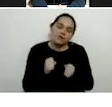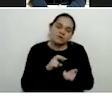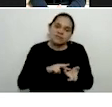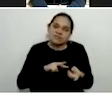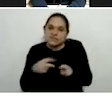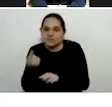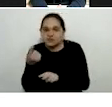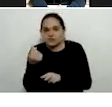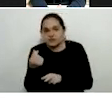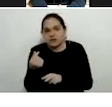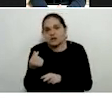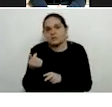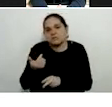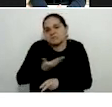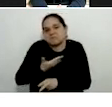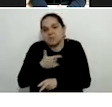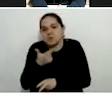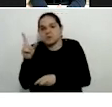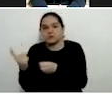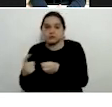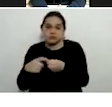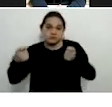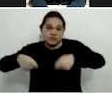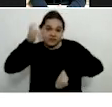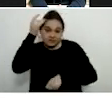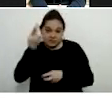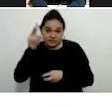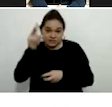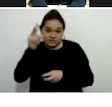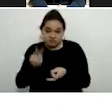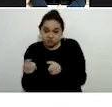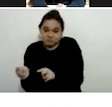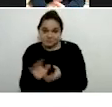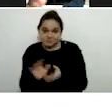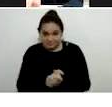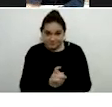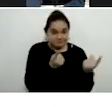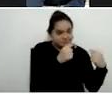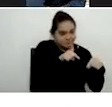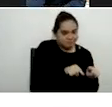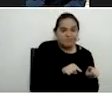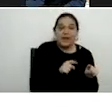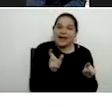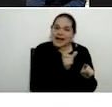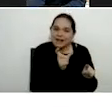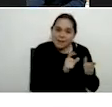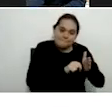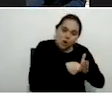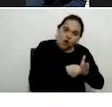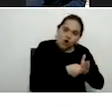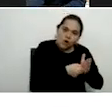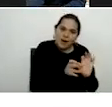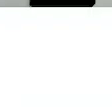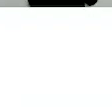para outro associado. As duas funções básicas de desbloqueio e bloqueio do cartão. Então, assim que o associado pegou o seu